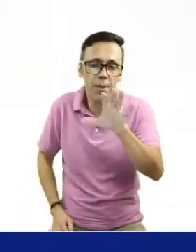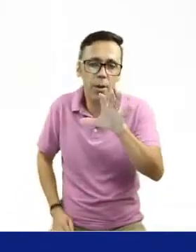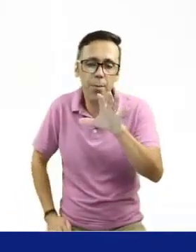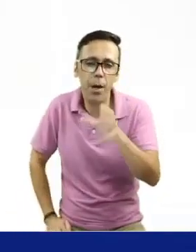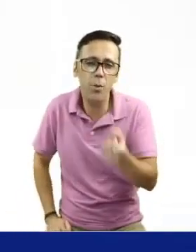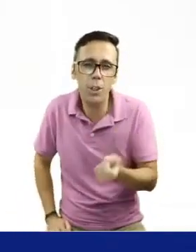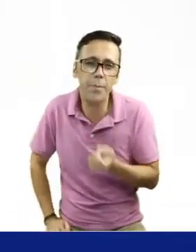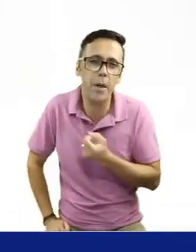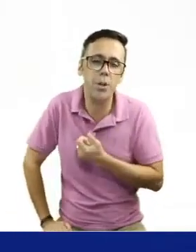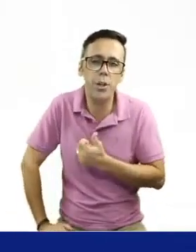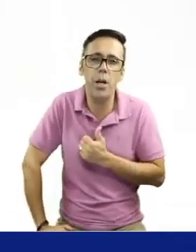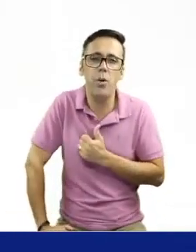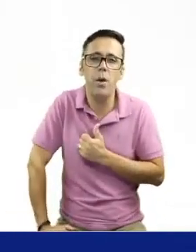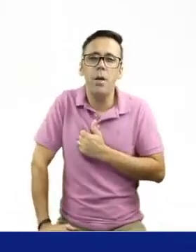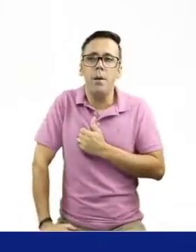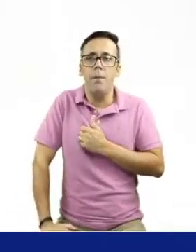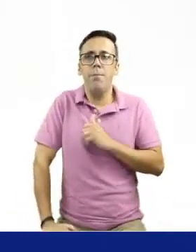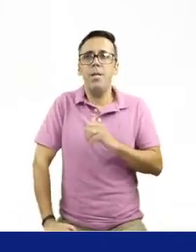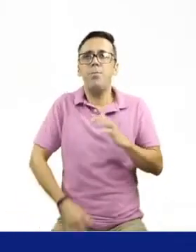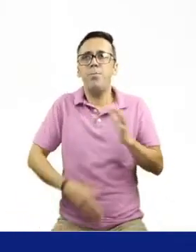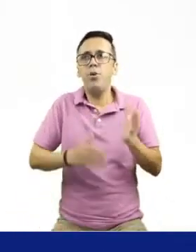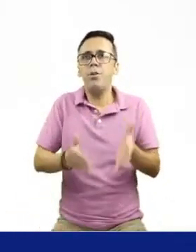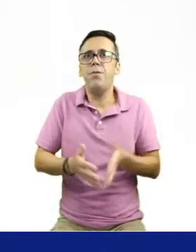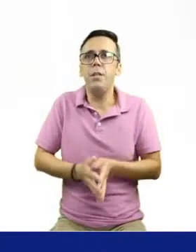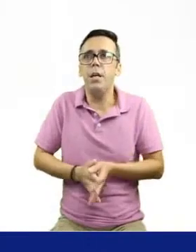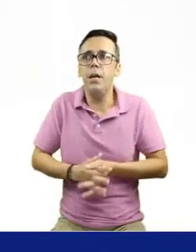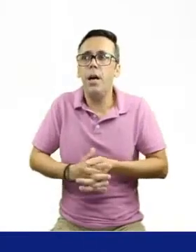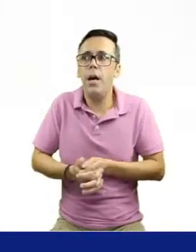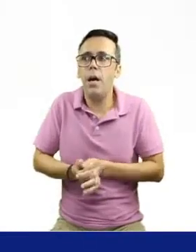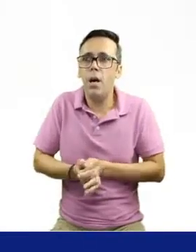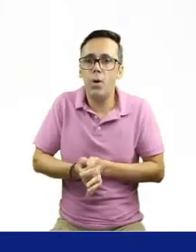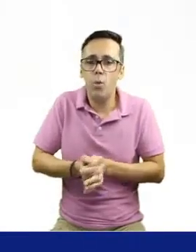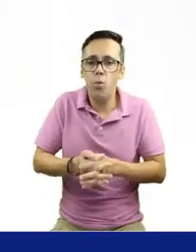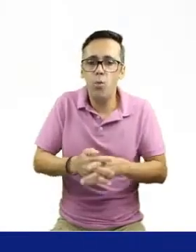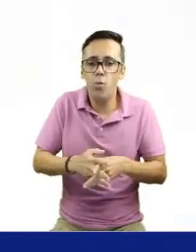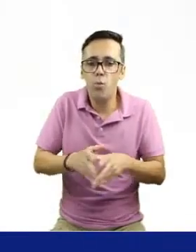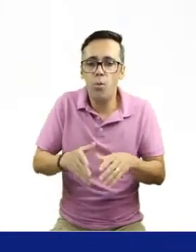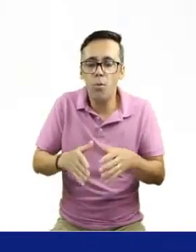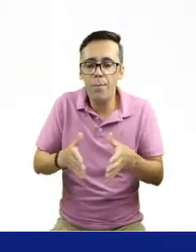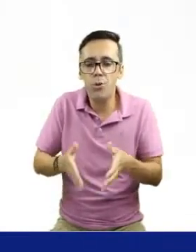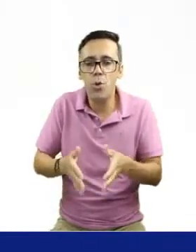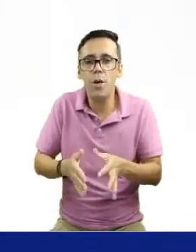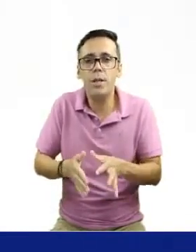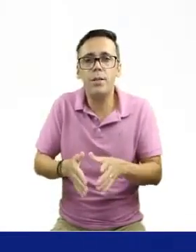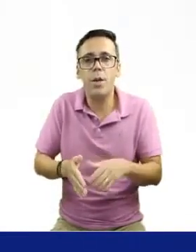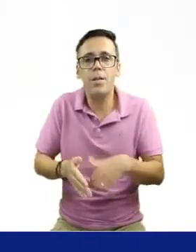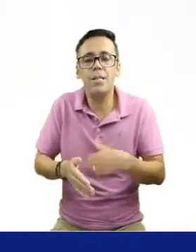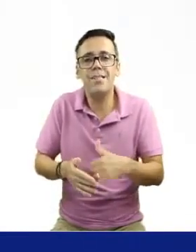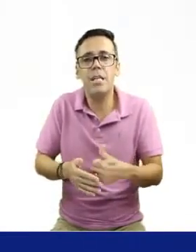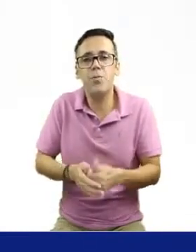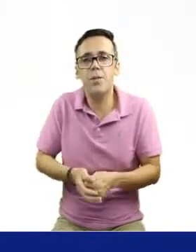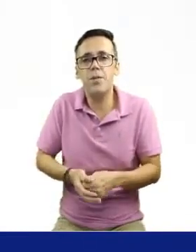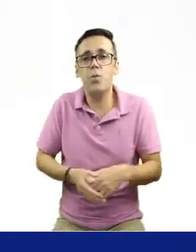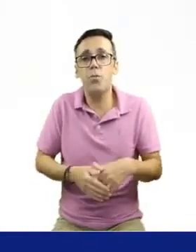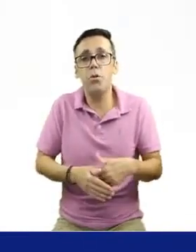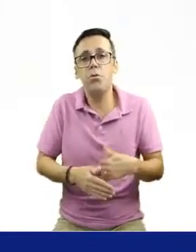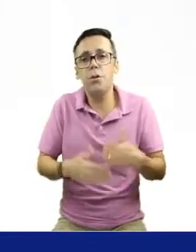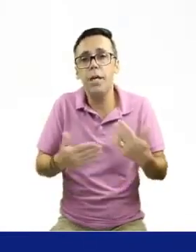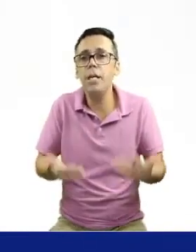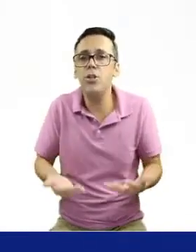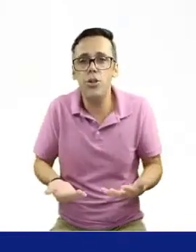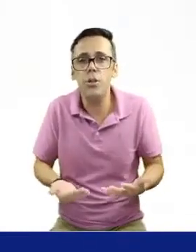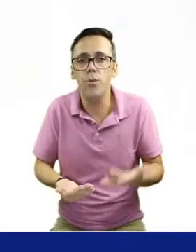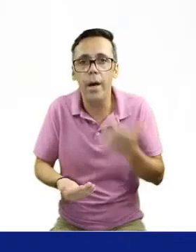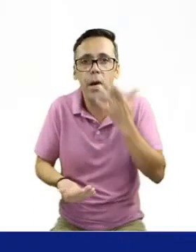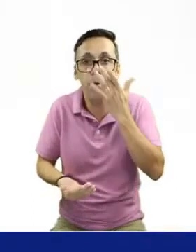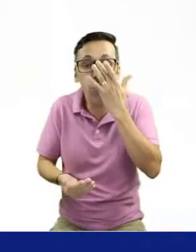talvez alguém pergunte aqui para mim cheio mas poxa vida é uma pessoa que tem uma necessidade especial